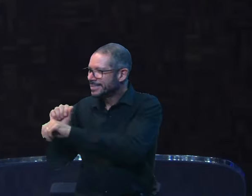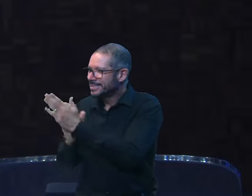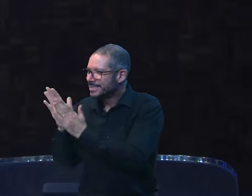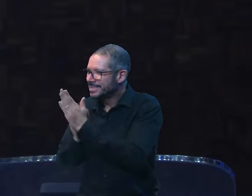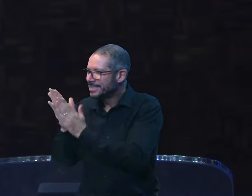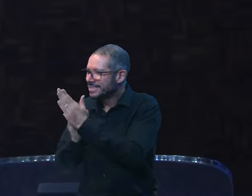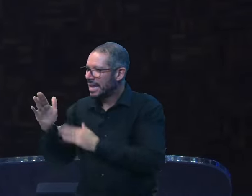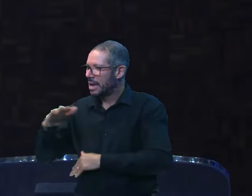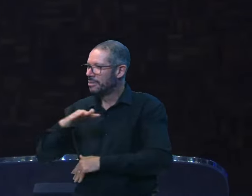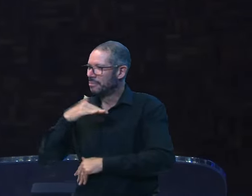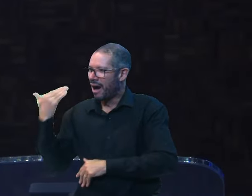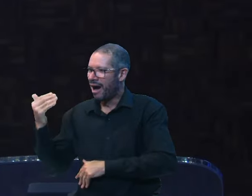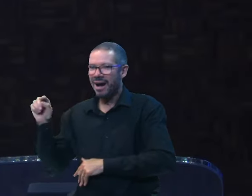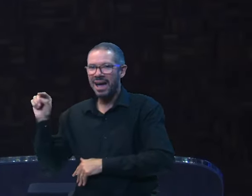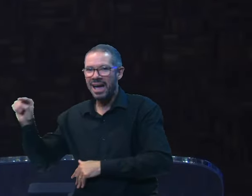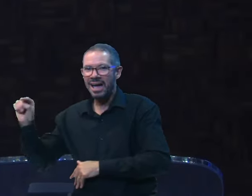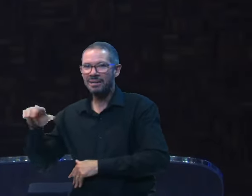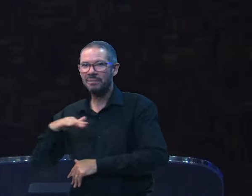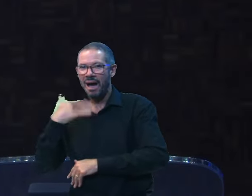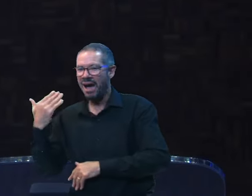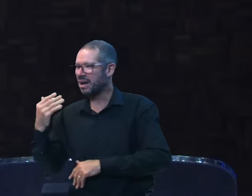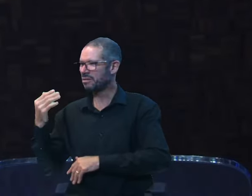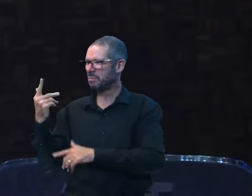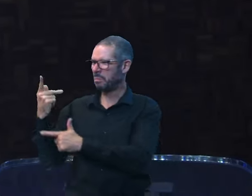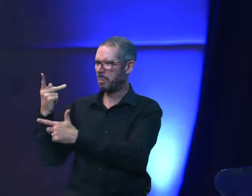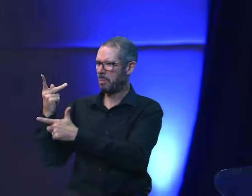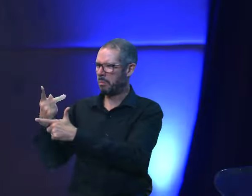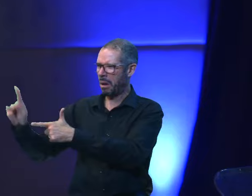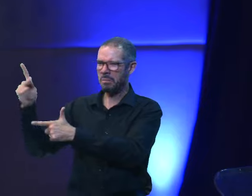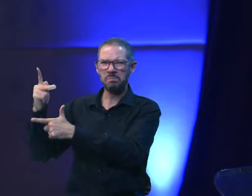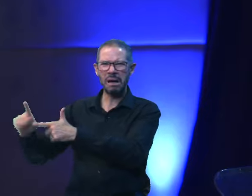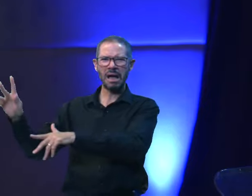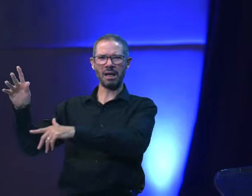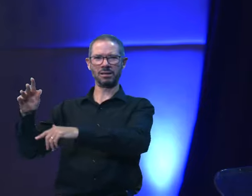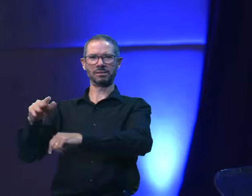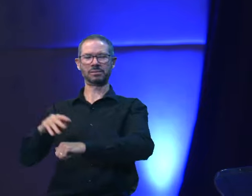É ele que se machuca. É ele que se fere.